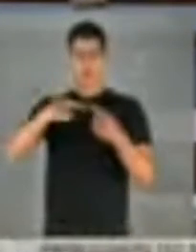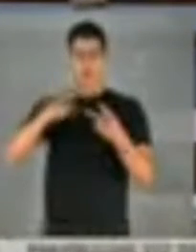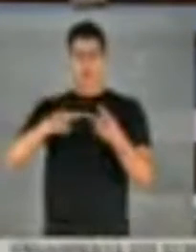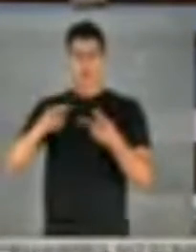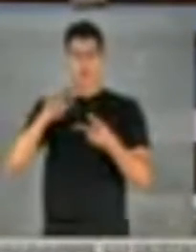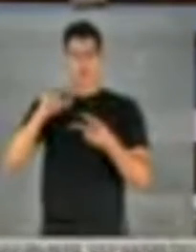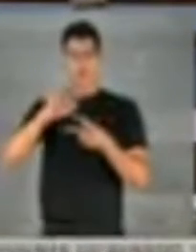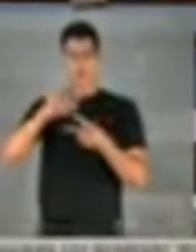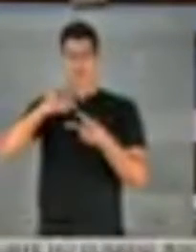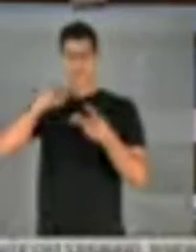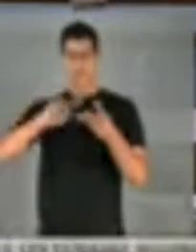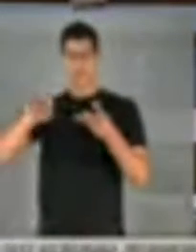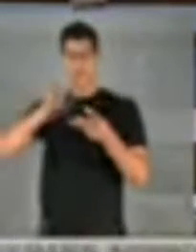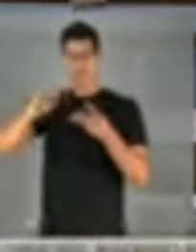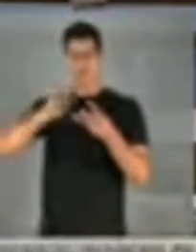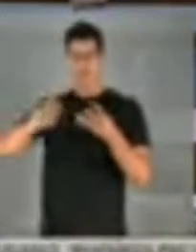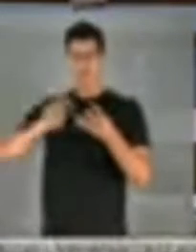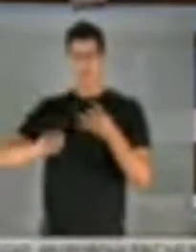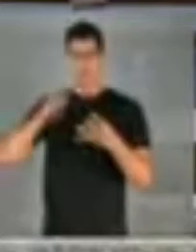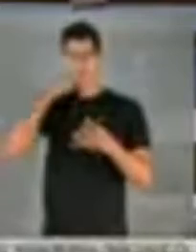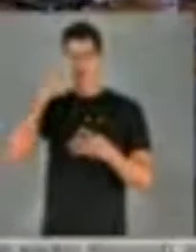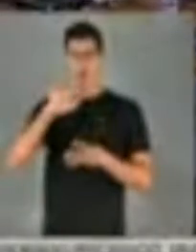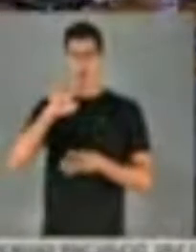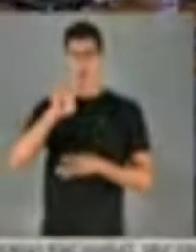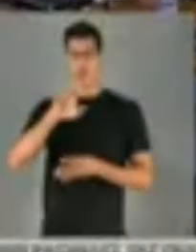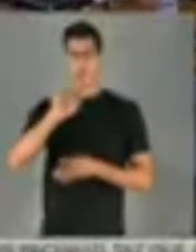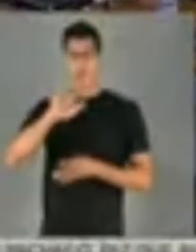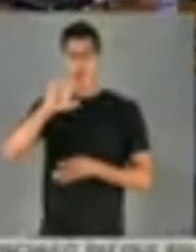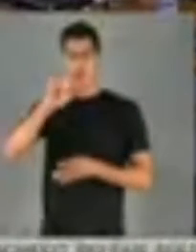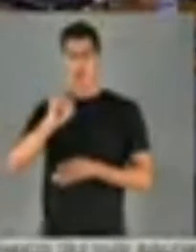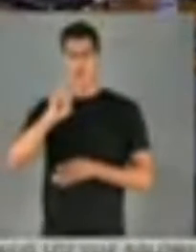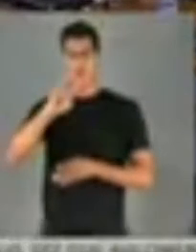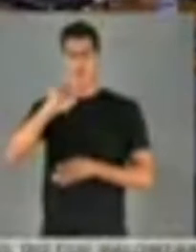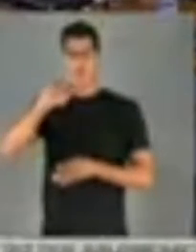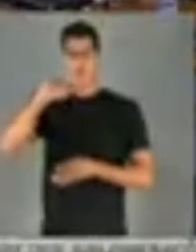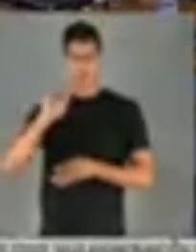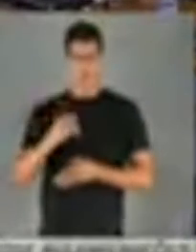Vieira, senador Marco Rogério, senador Eduardo Braga.